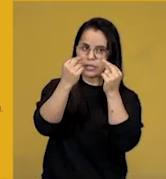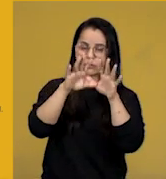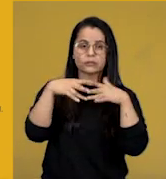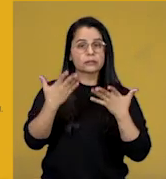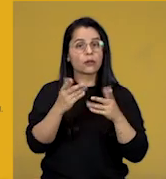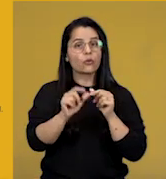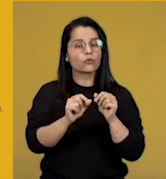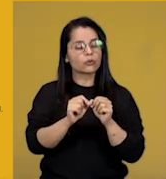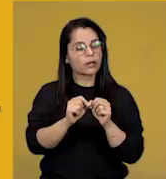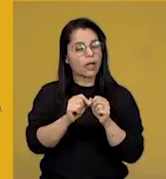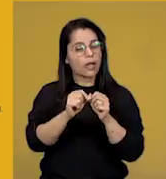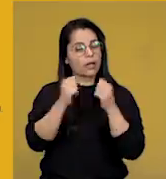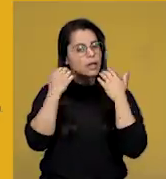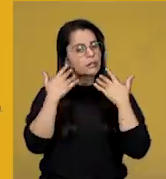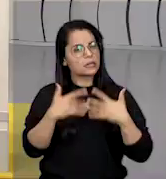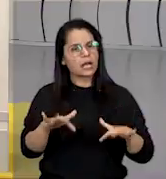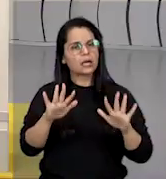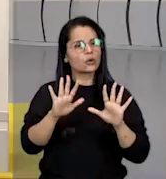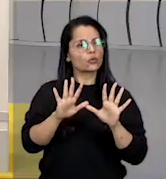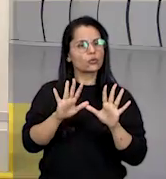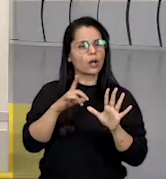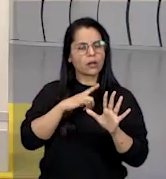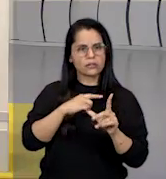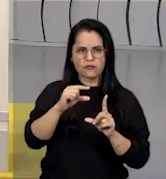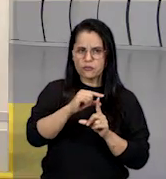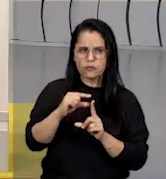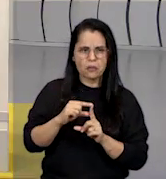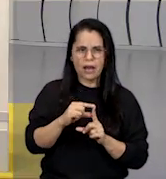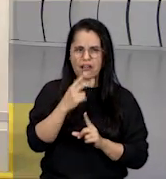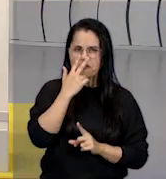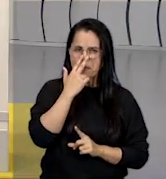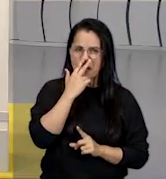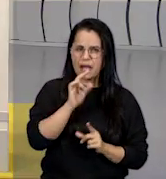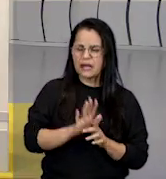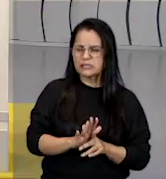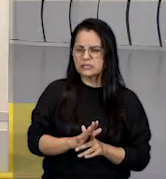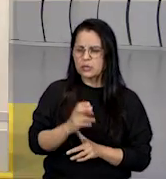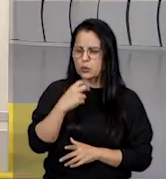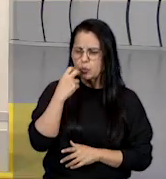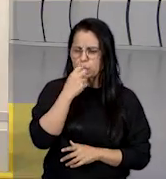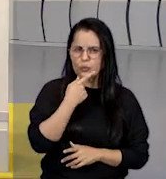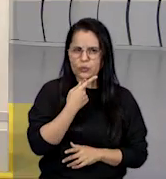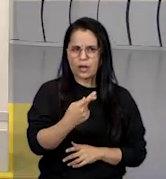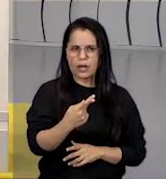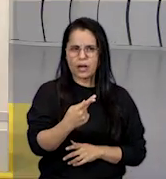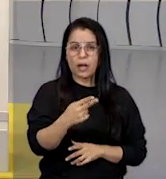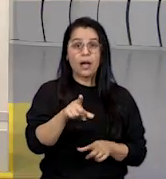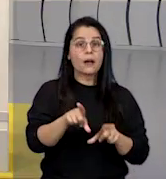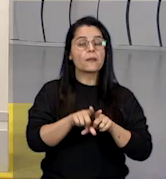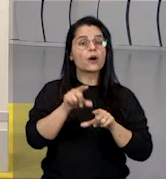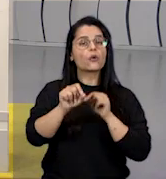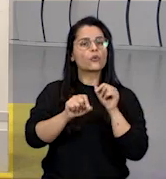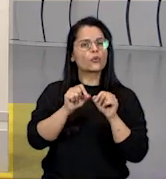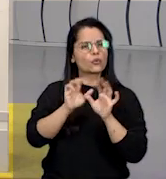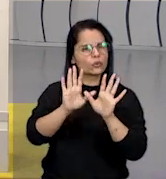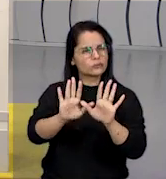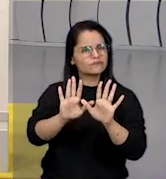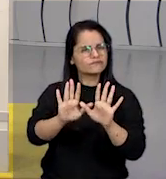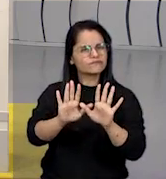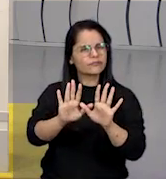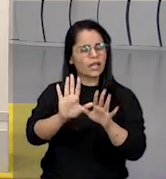elas vieram com palavras parecidas na pronúncia, mas elas